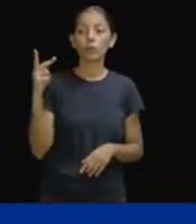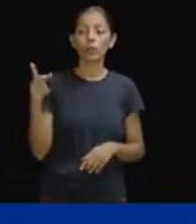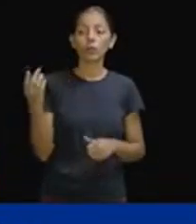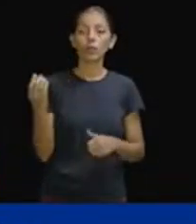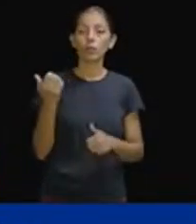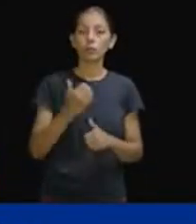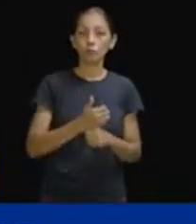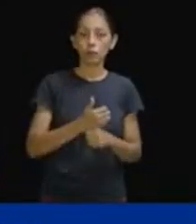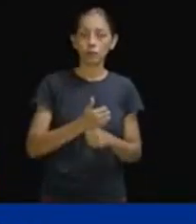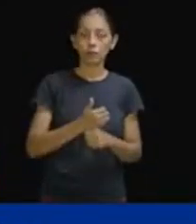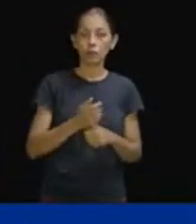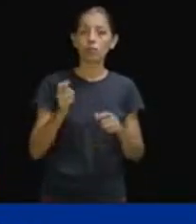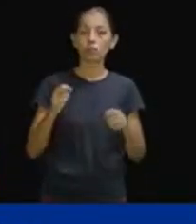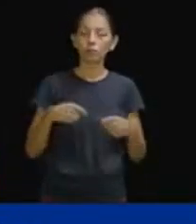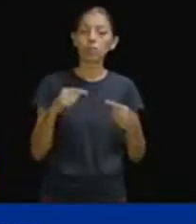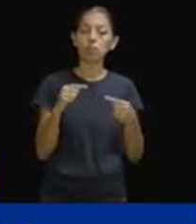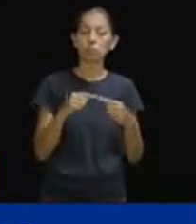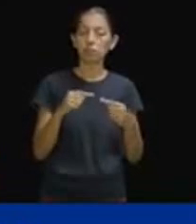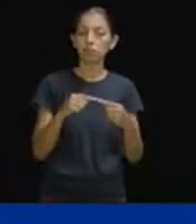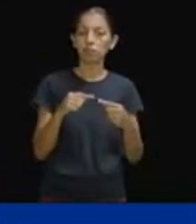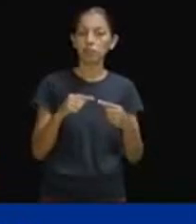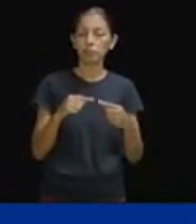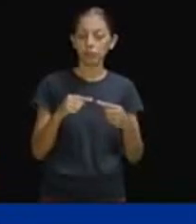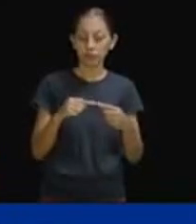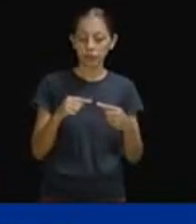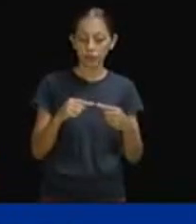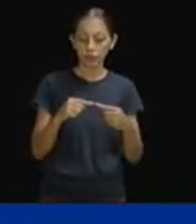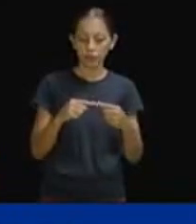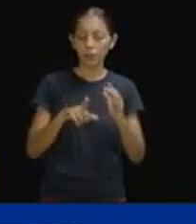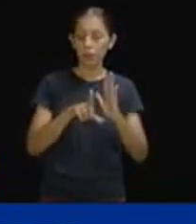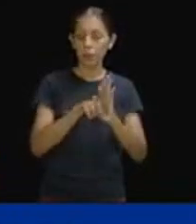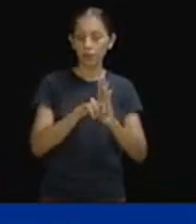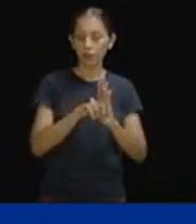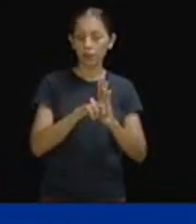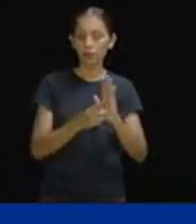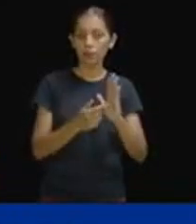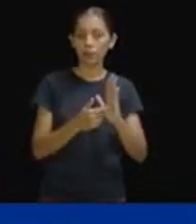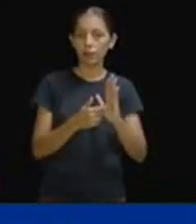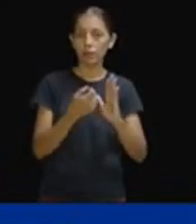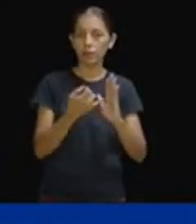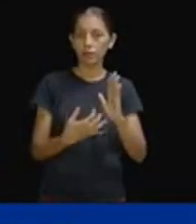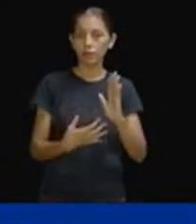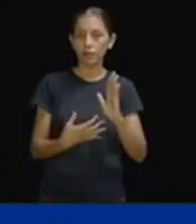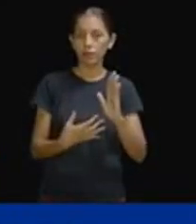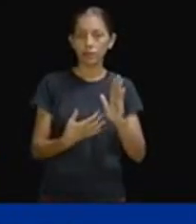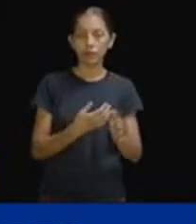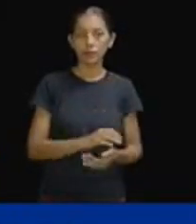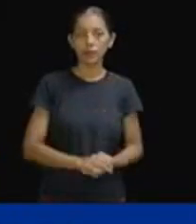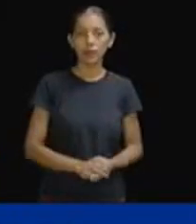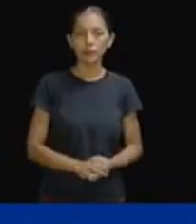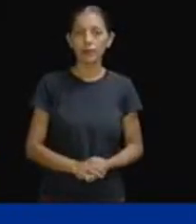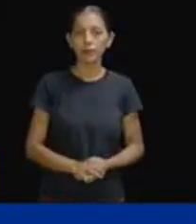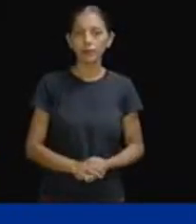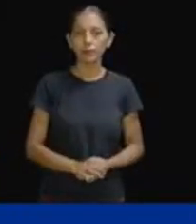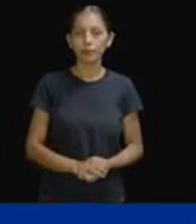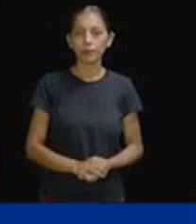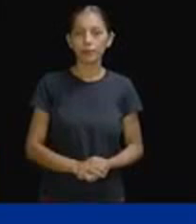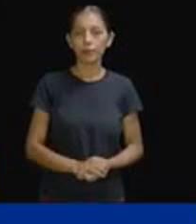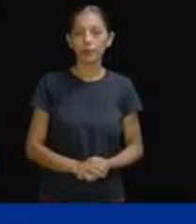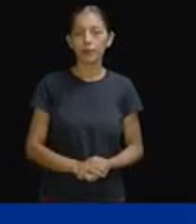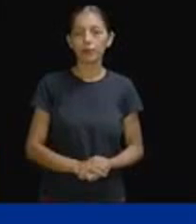ele deve sim estar de acordo com a legislação, de acordo com o que ela coloca. E uma vez que não